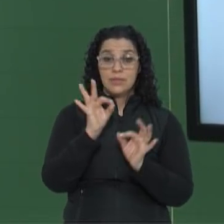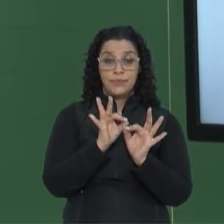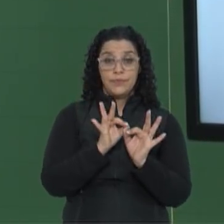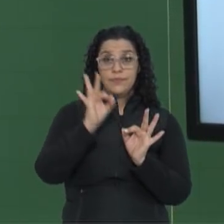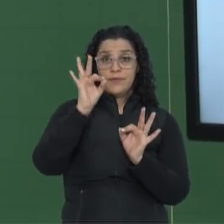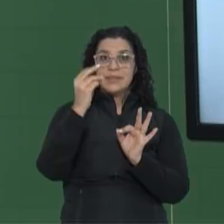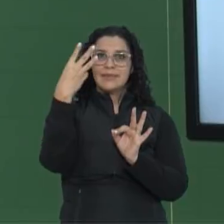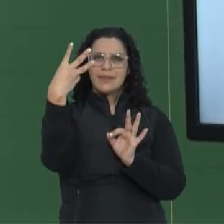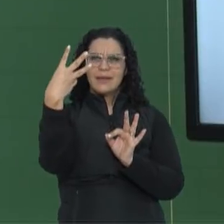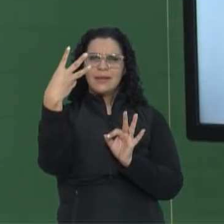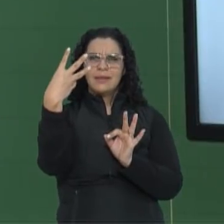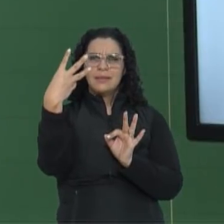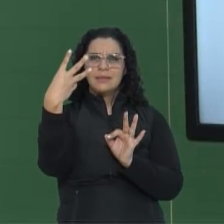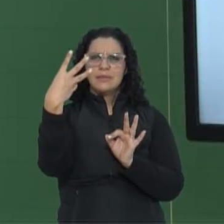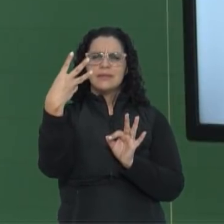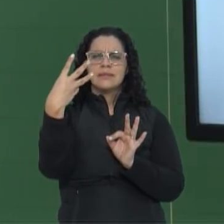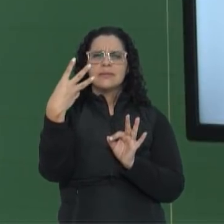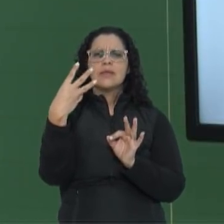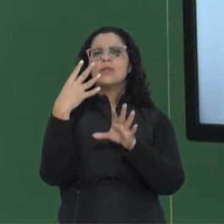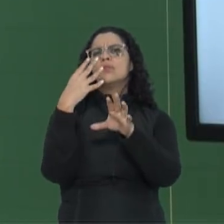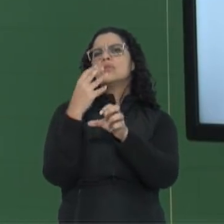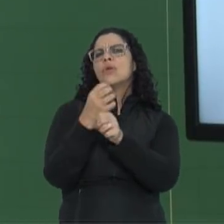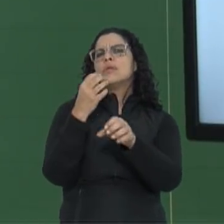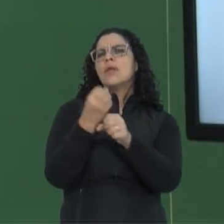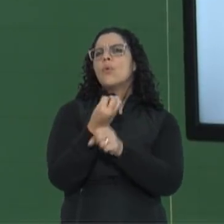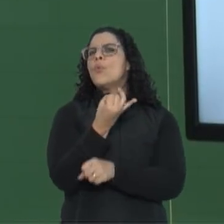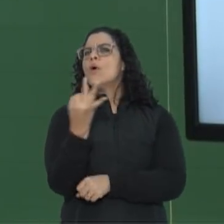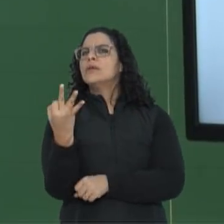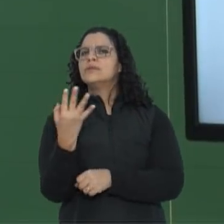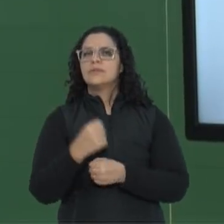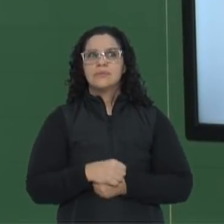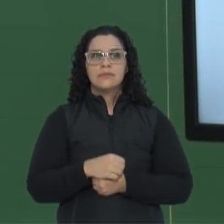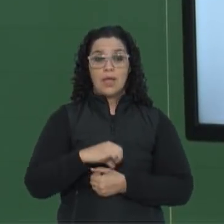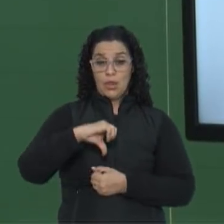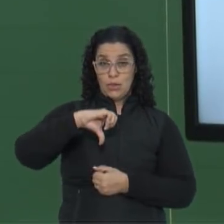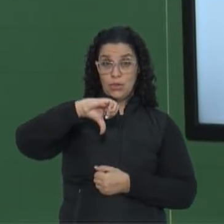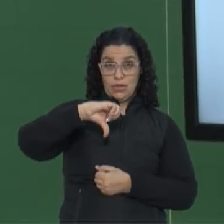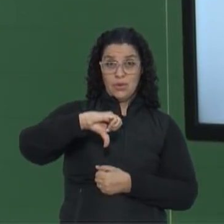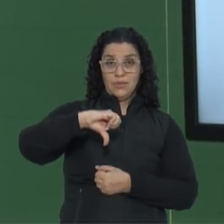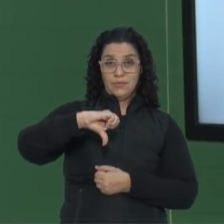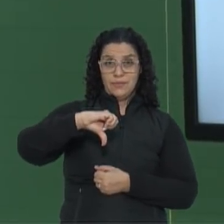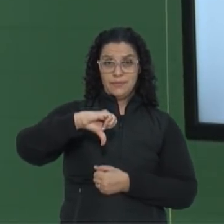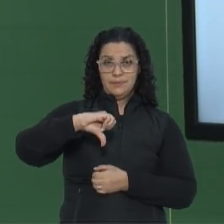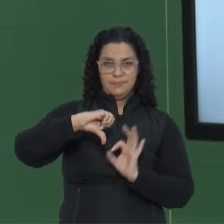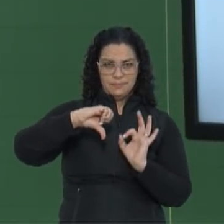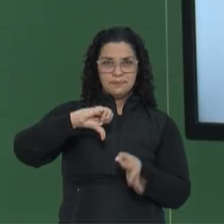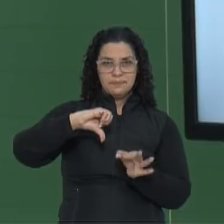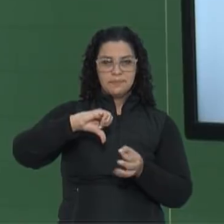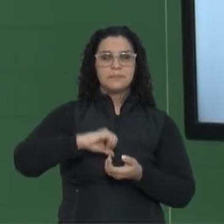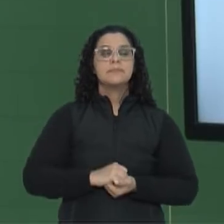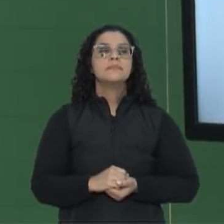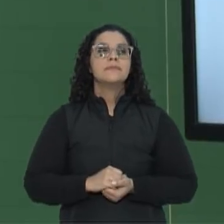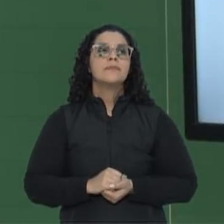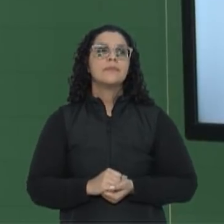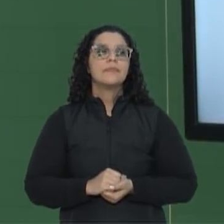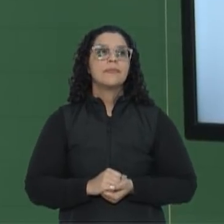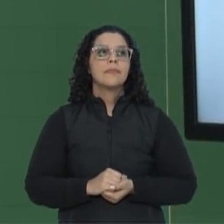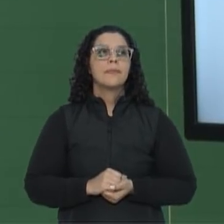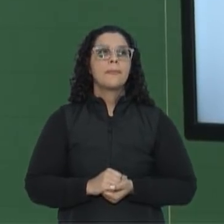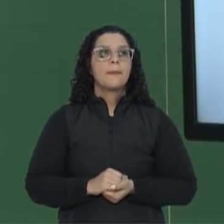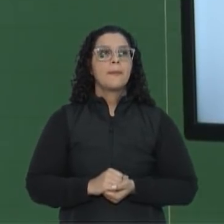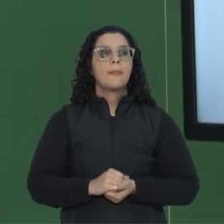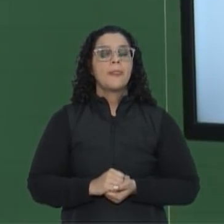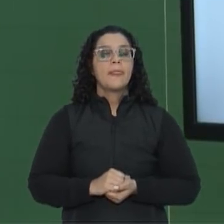3 vezes 3 centésimos, eu vou ter quantos centésimos? 9 centésimos. Tranquilo,